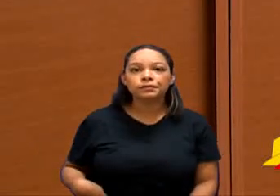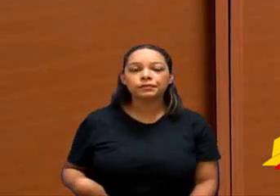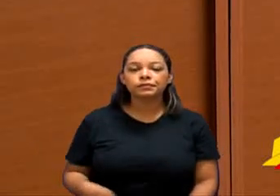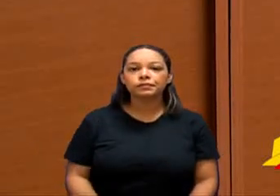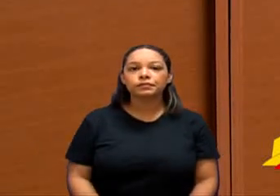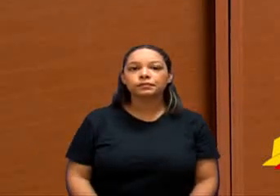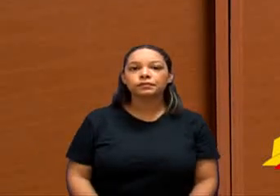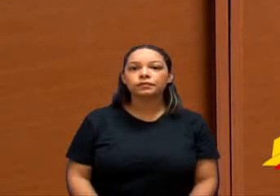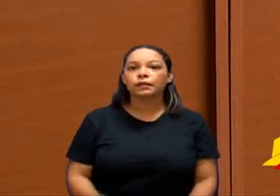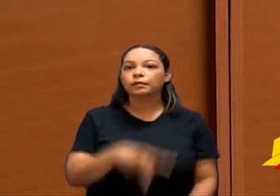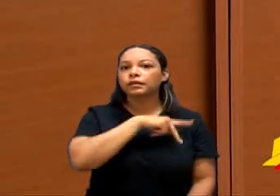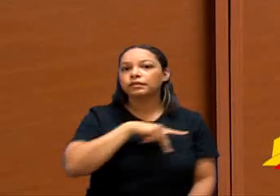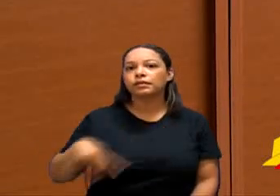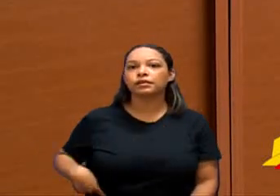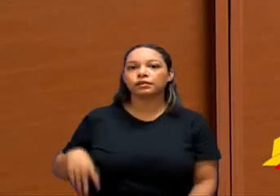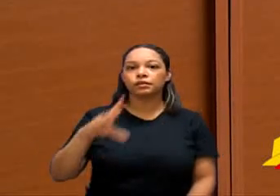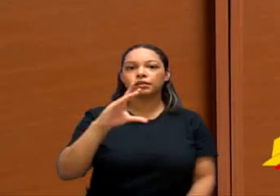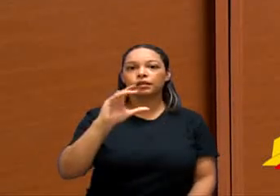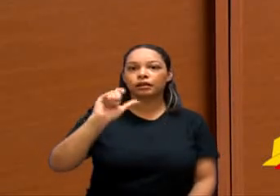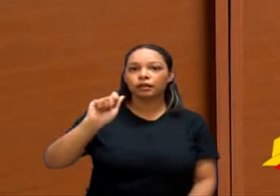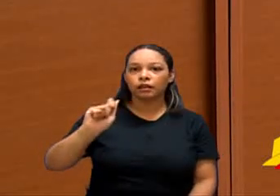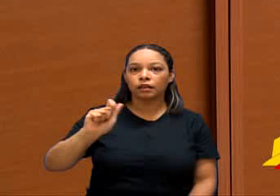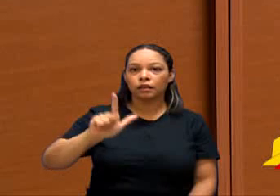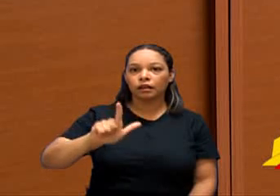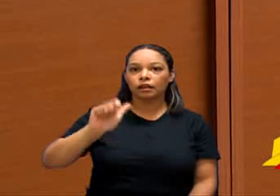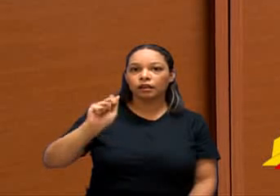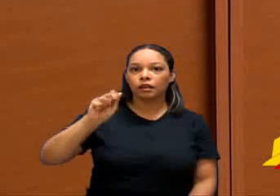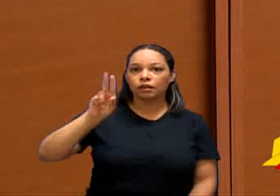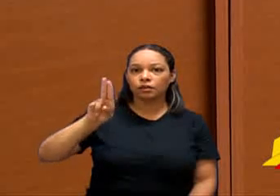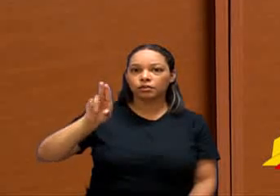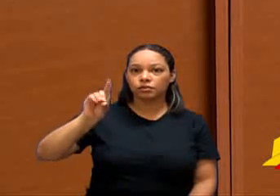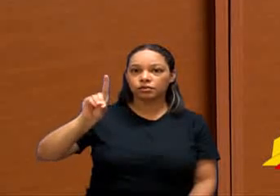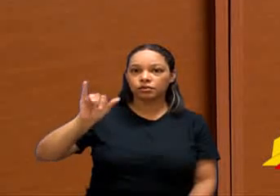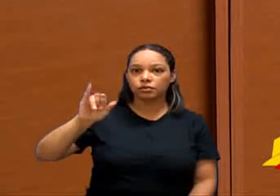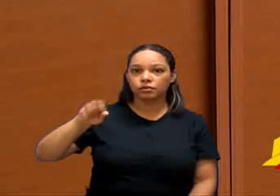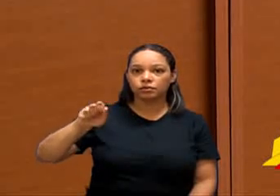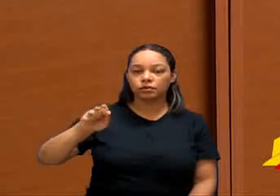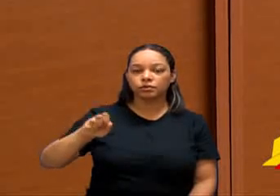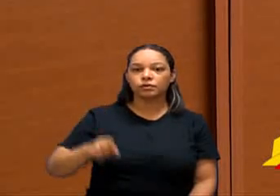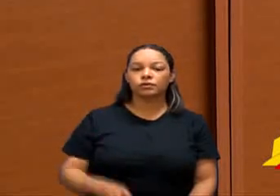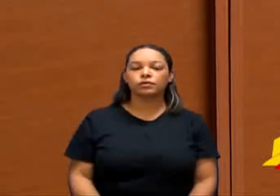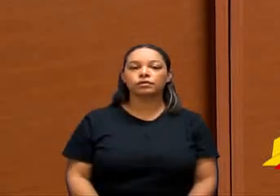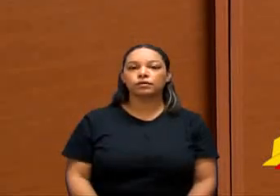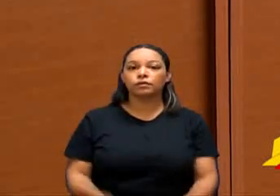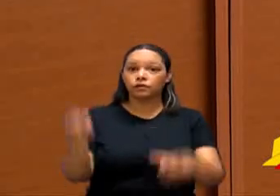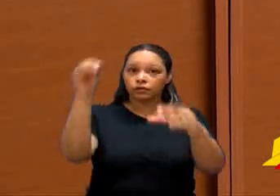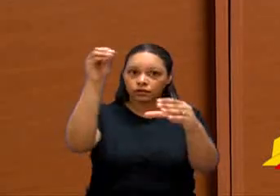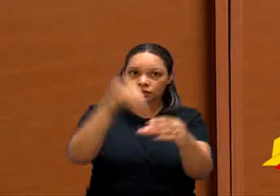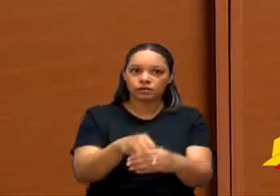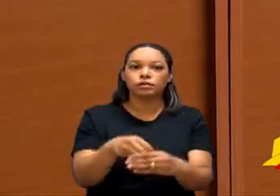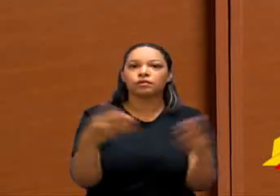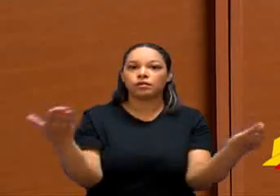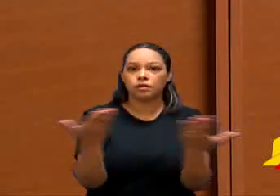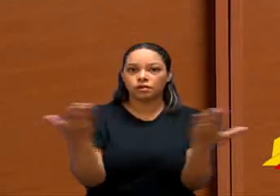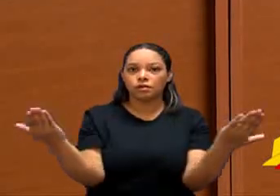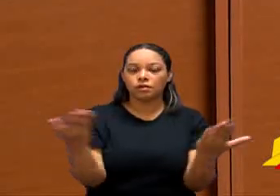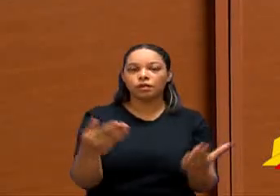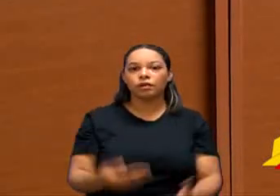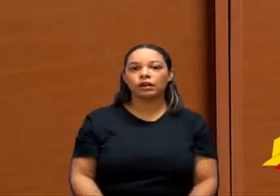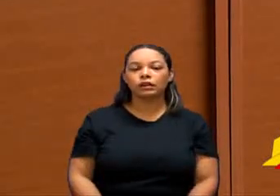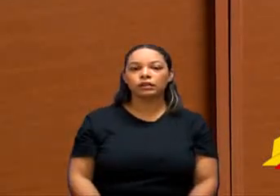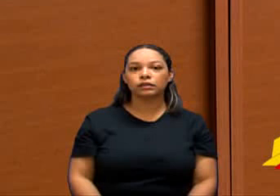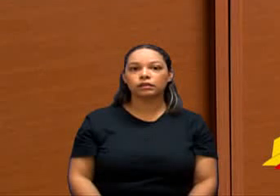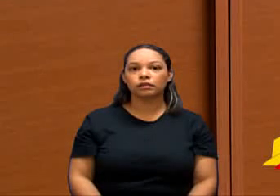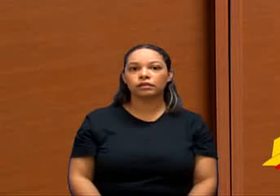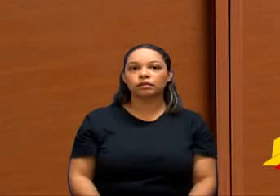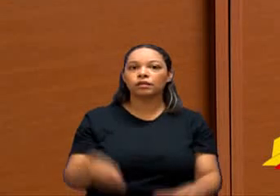Cláudio. Presidente Cláudio, então, em caminho para a votação, é votação nominal de 2/3. Então, eu peço, senhores vereadores e vereadoras, que